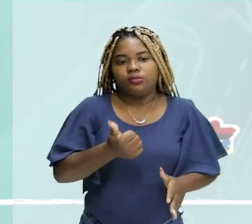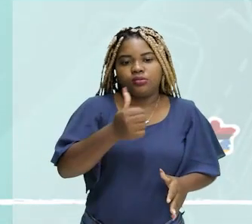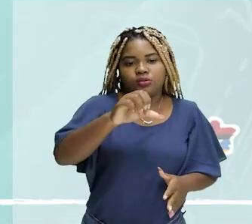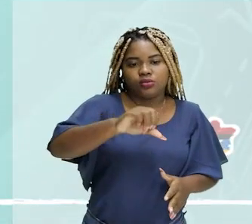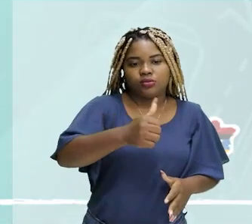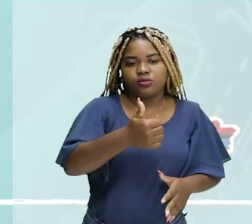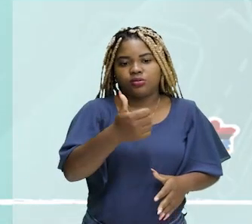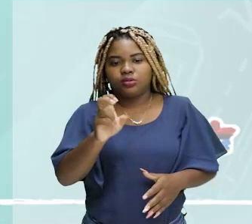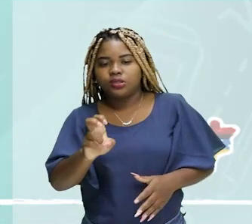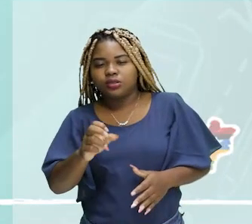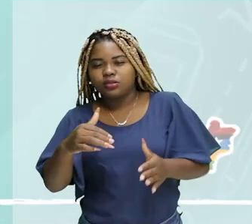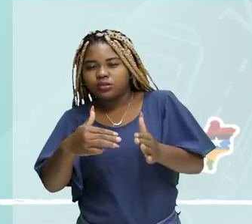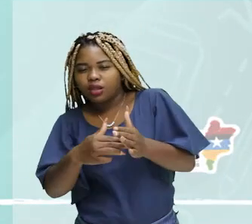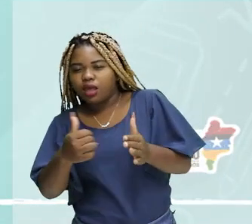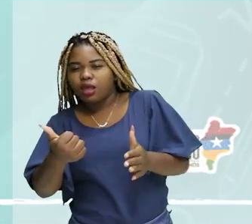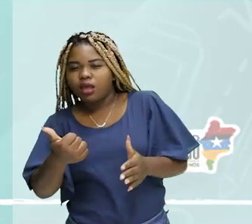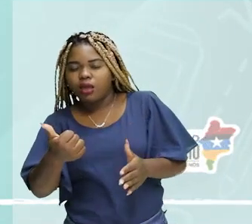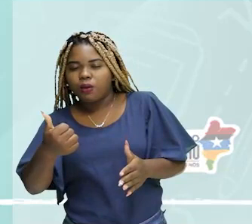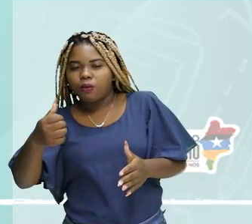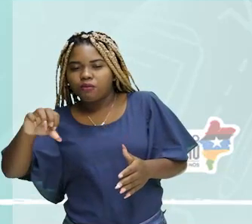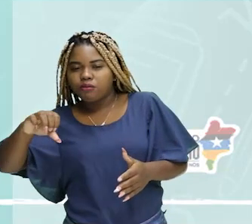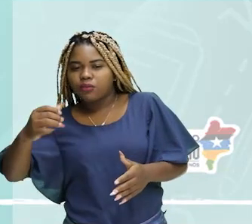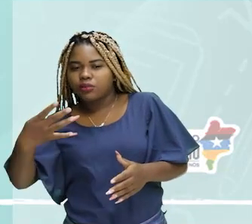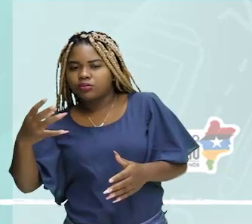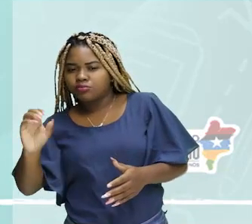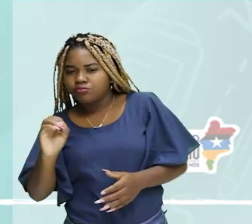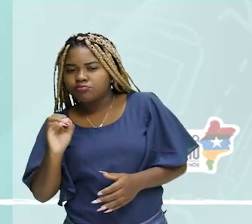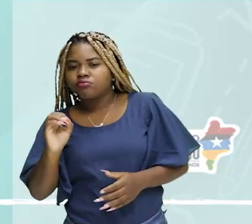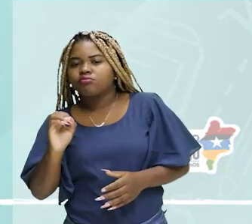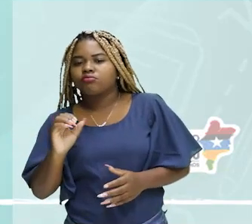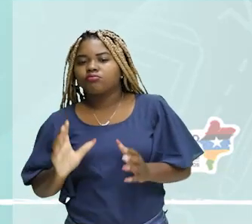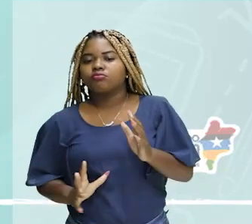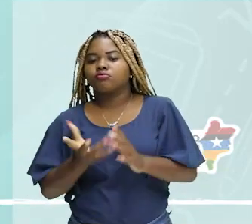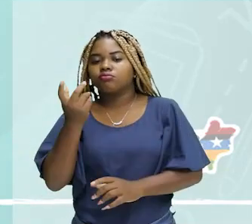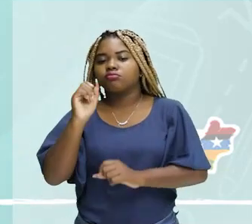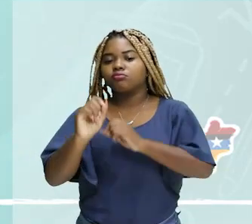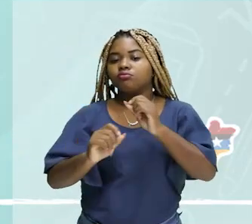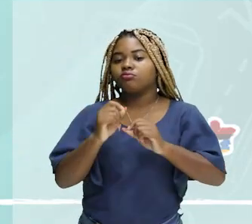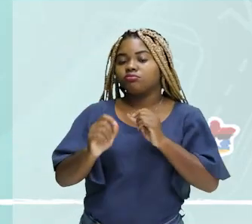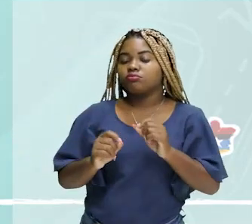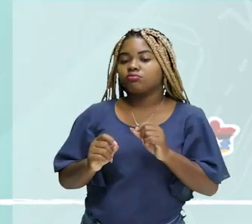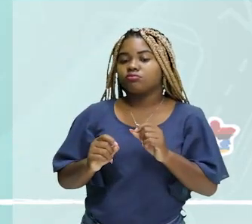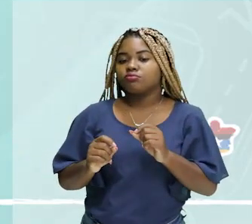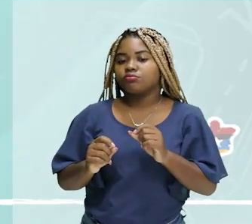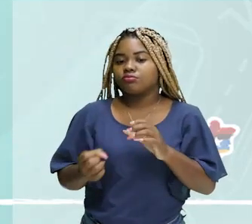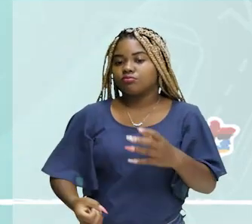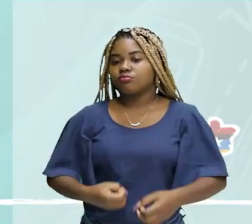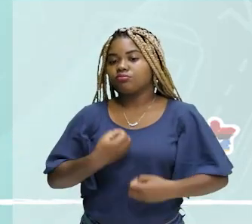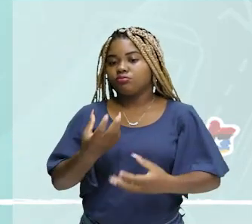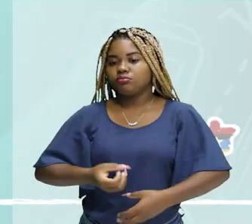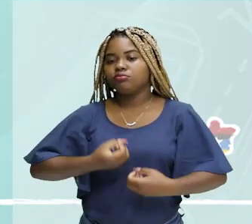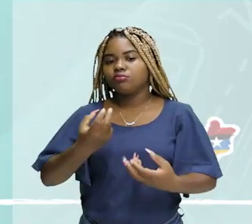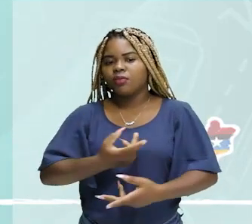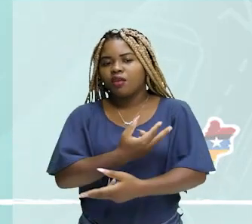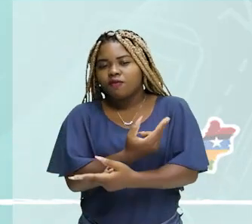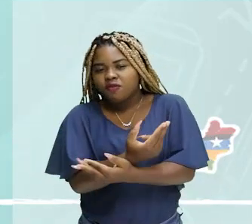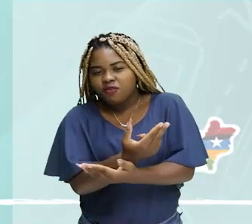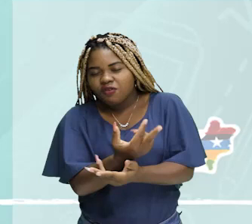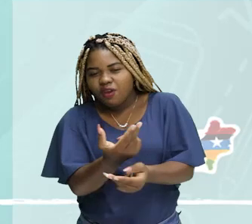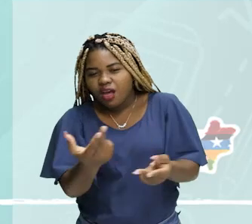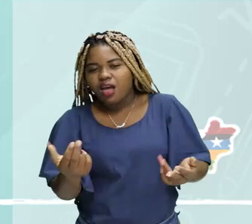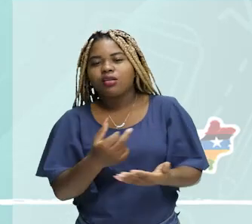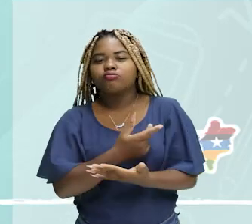surgiu em 1910. Entre 15 e 40, a Escola de Chicago produziu uma série